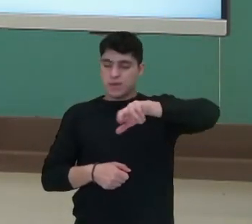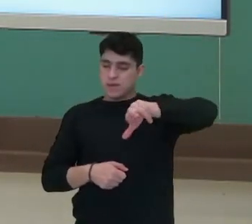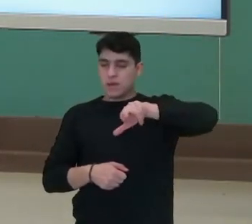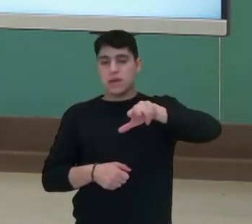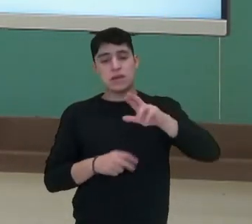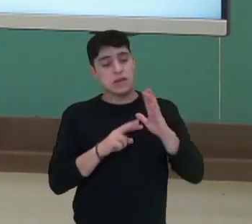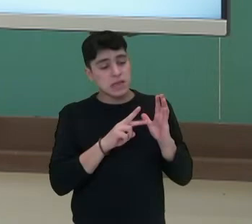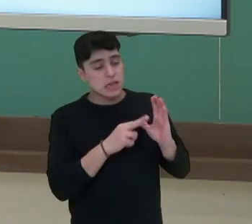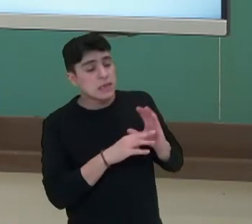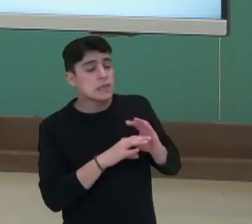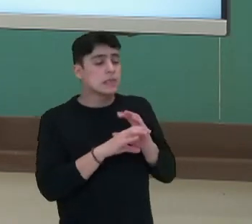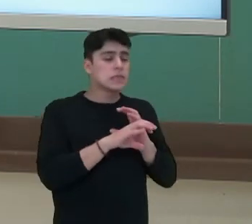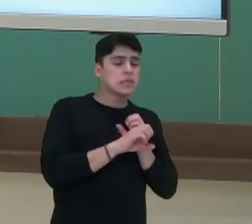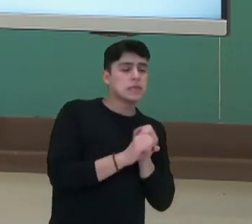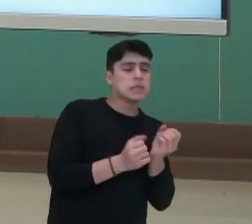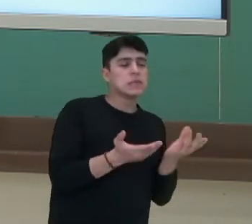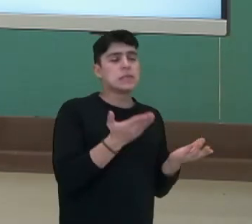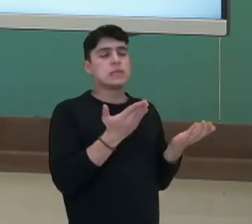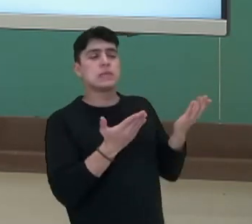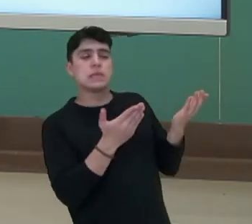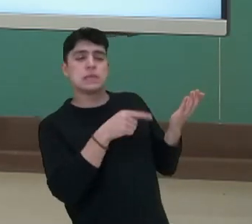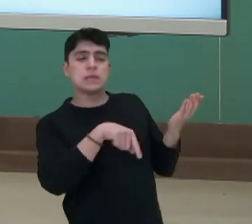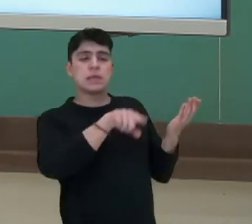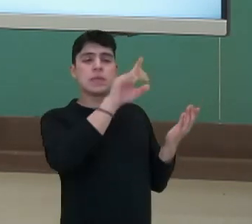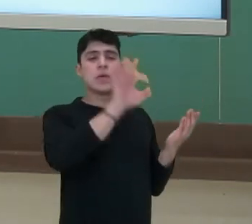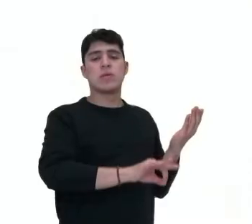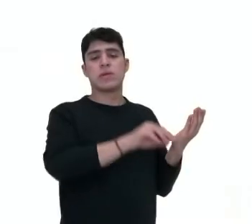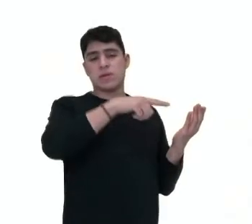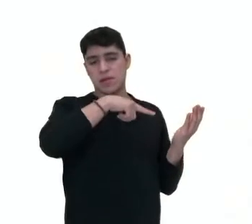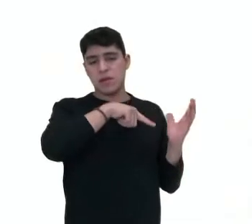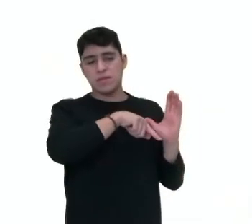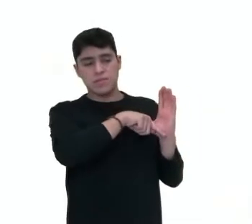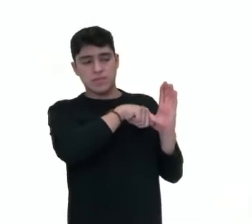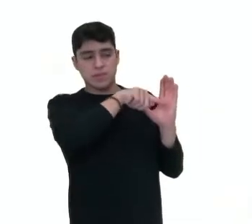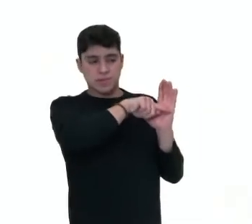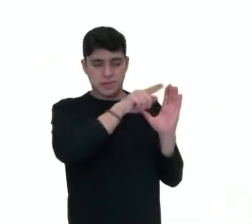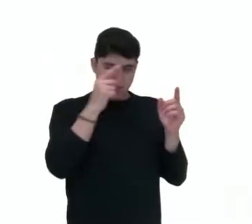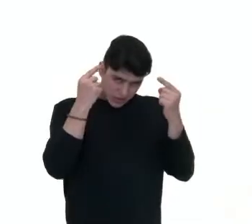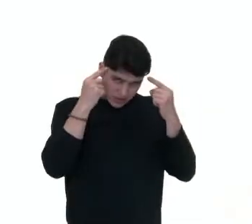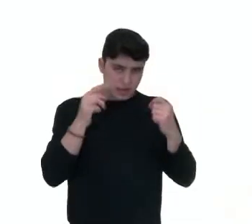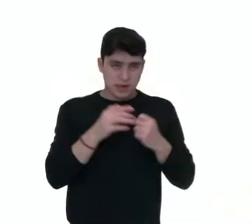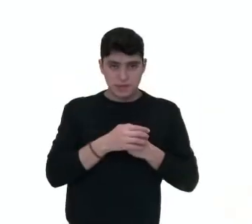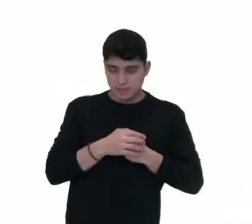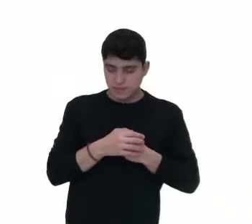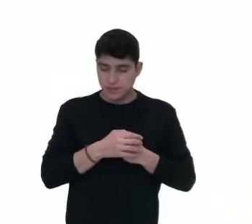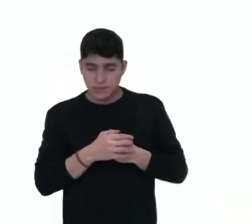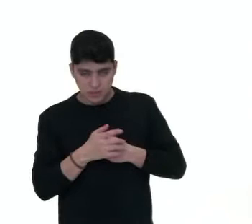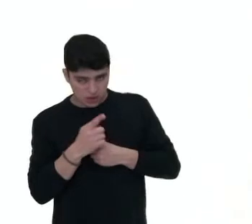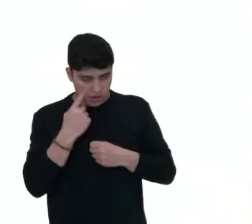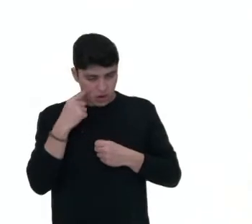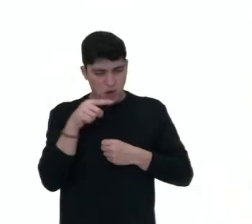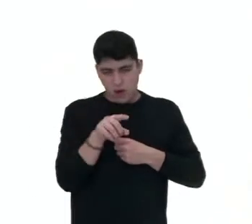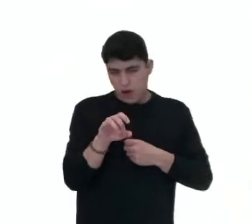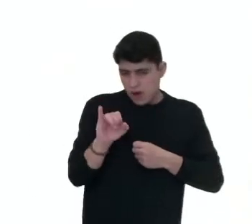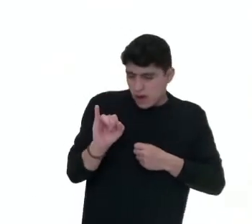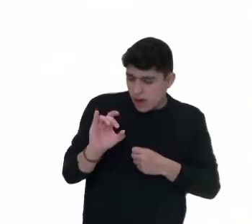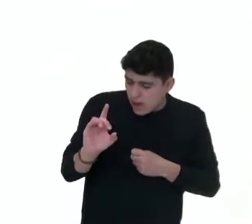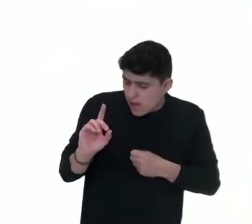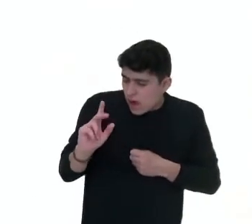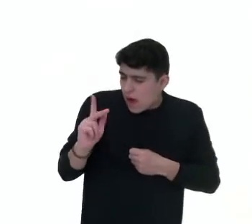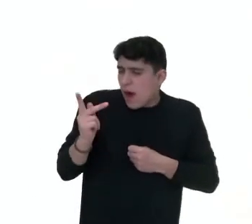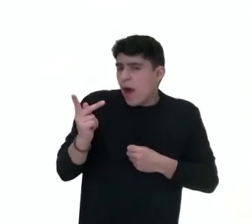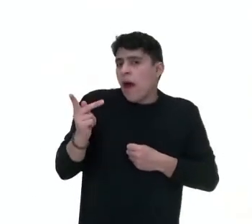é uma média. Né? Então, vamos ver aqui. Então, olha só, a mensagem é de que a melhora do IDH de um país não